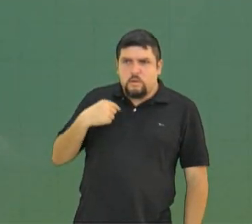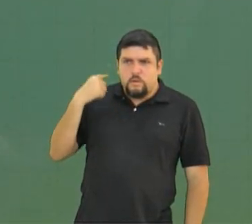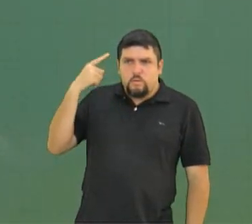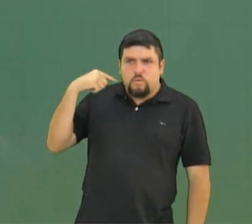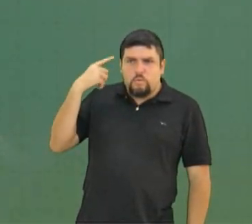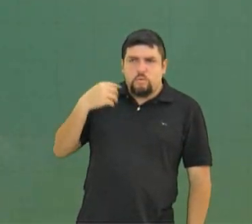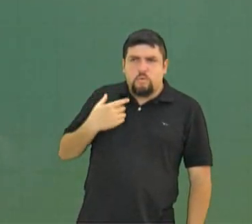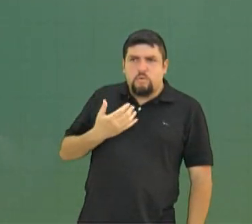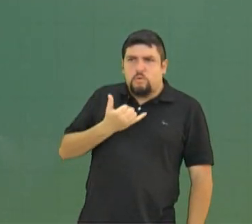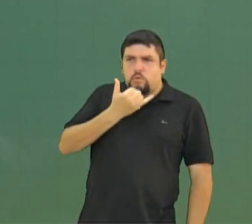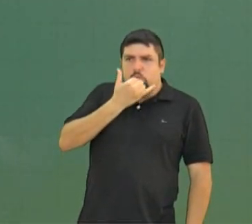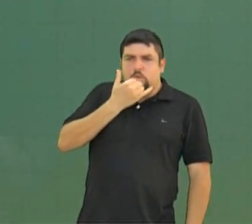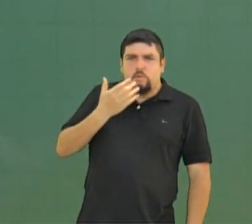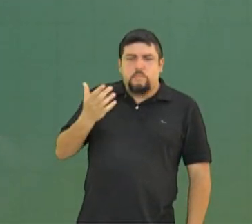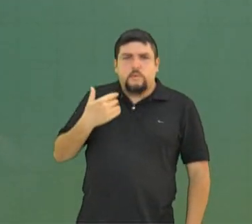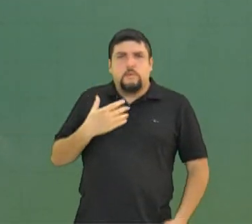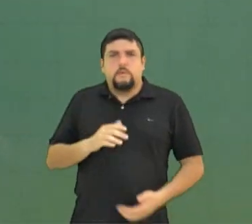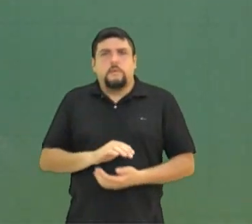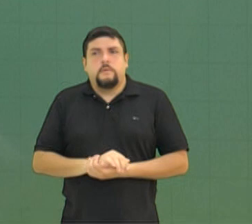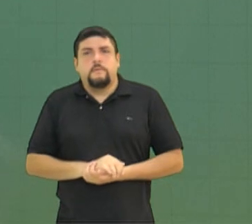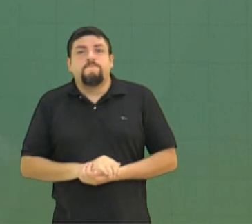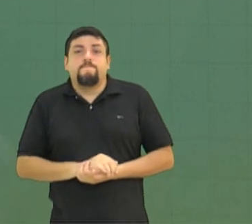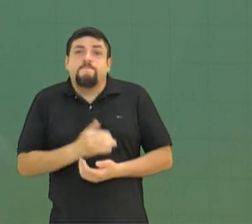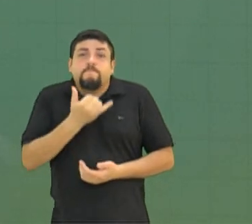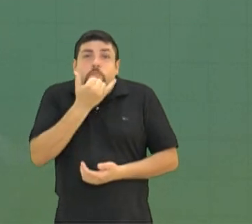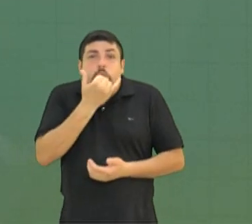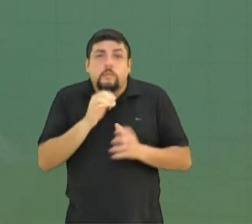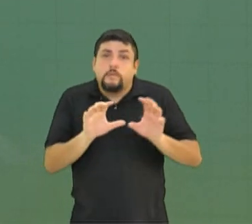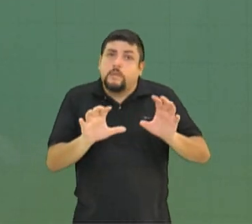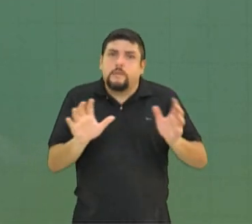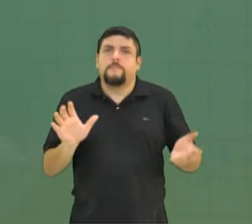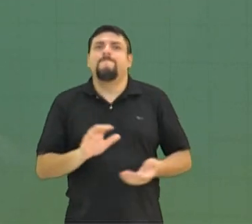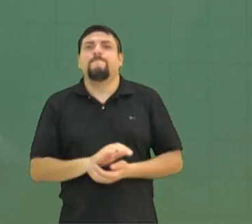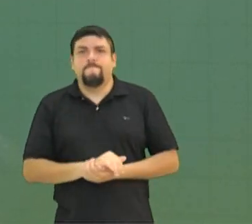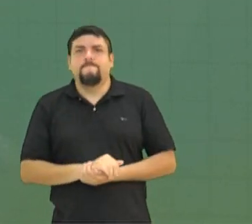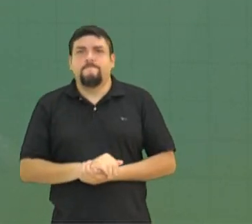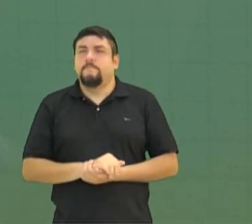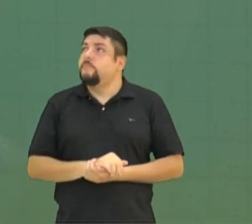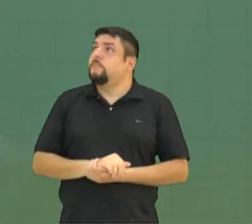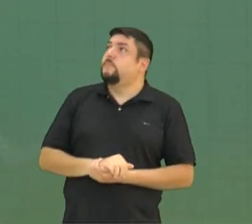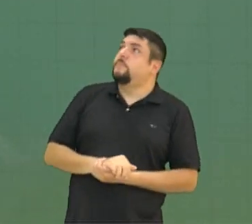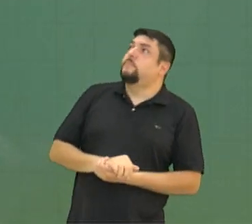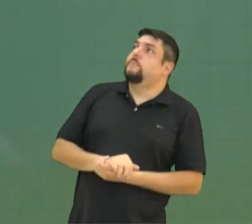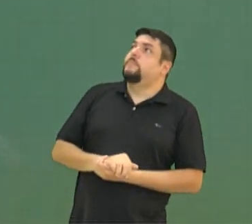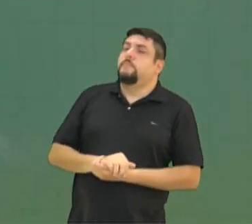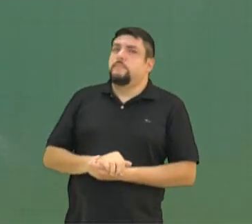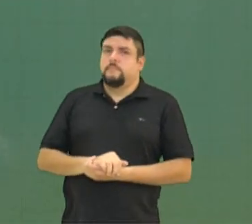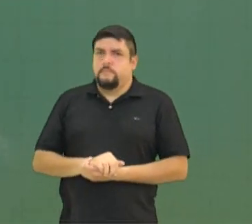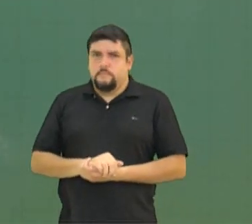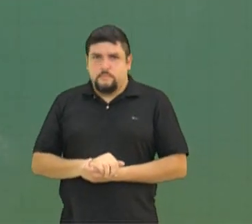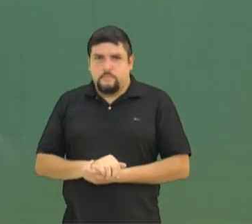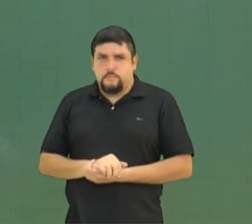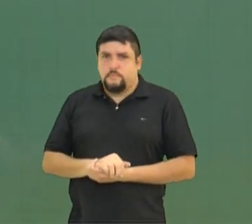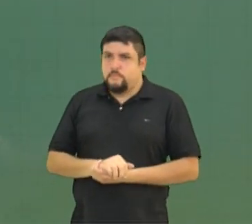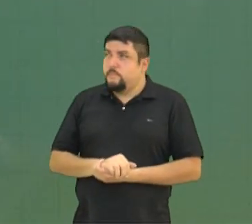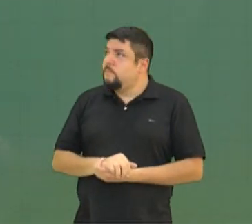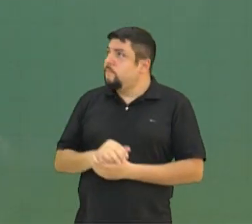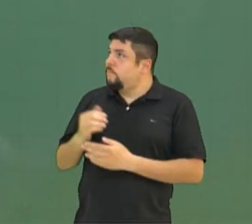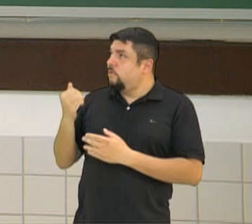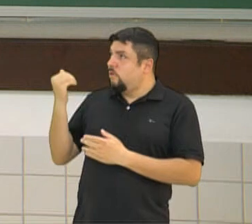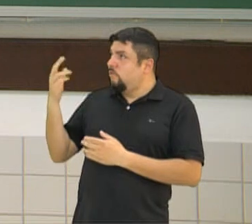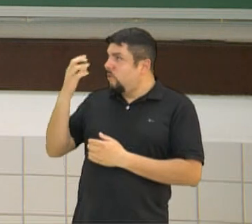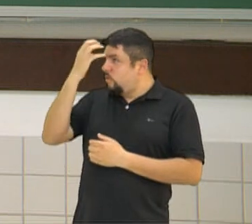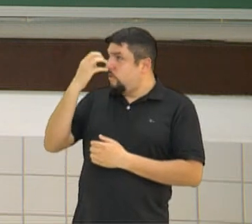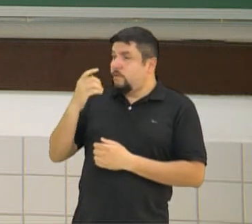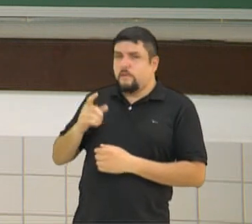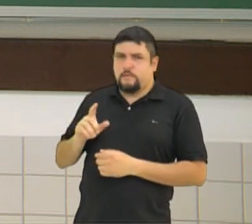pode, né? Gente, é disso pra pior, né? O professor fora das câmeras deve ser super sério. Sou sim. Letra